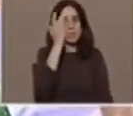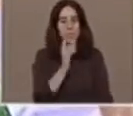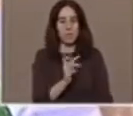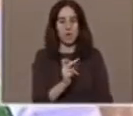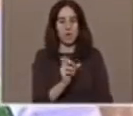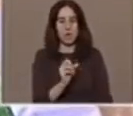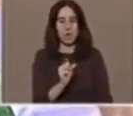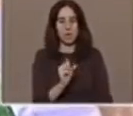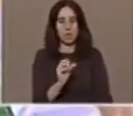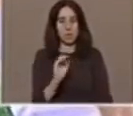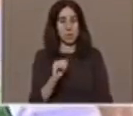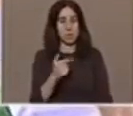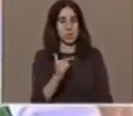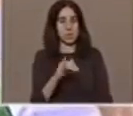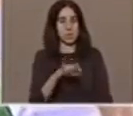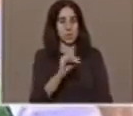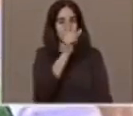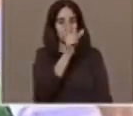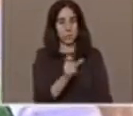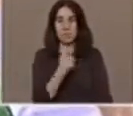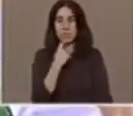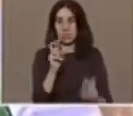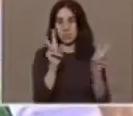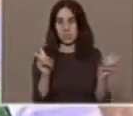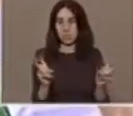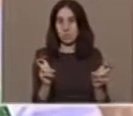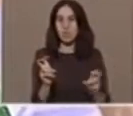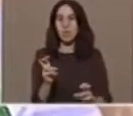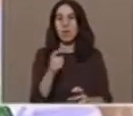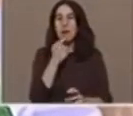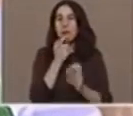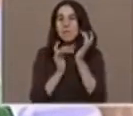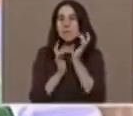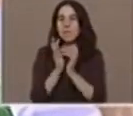respeito: quem, a não ser Cristo, é o pão do céu?